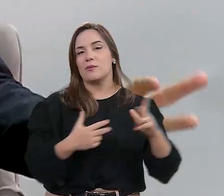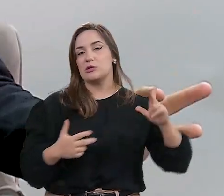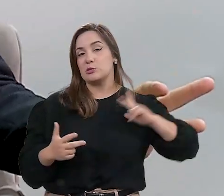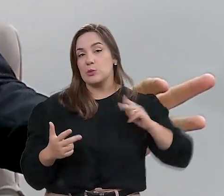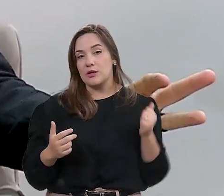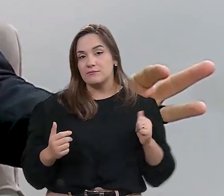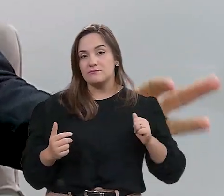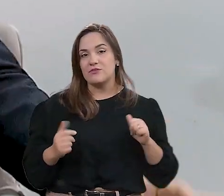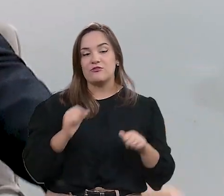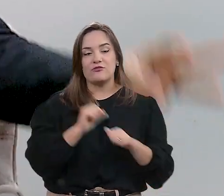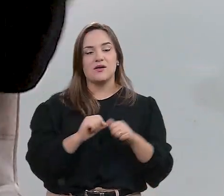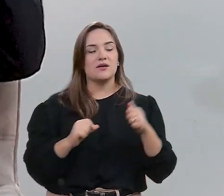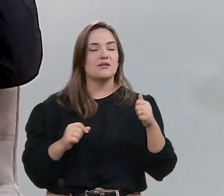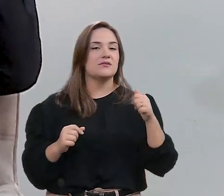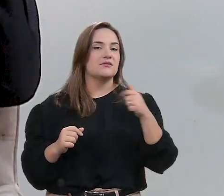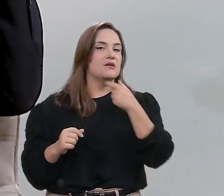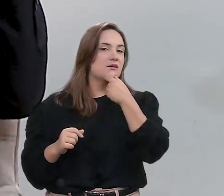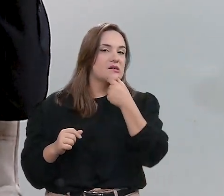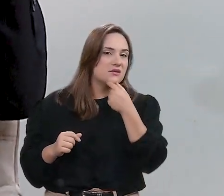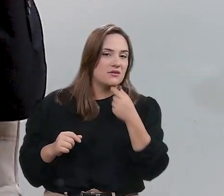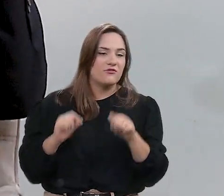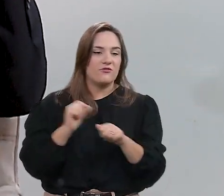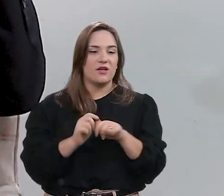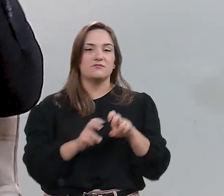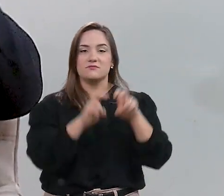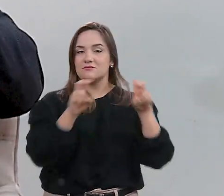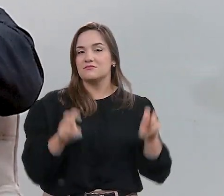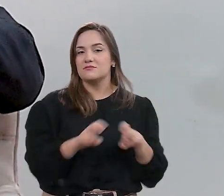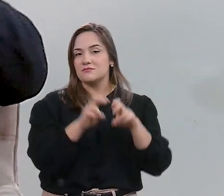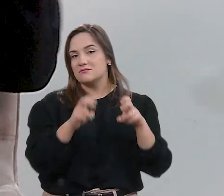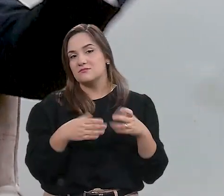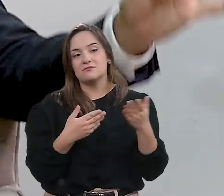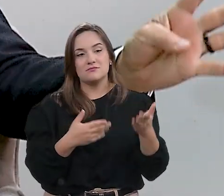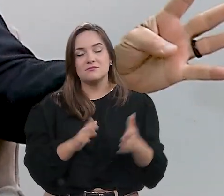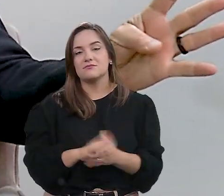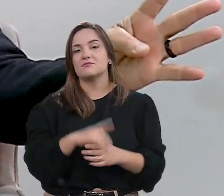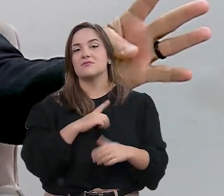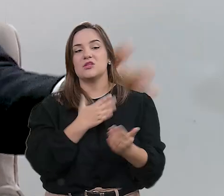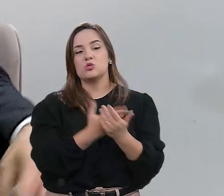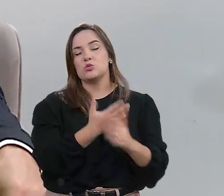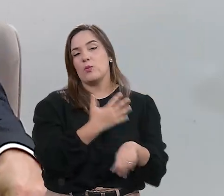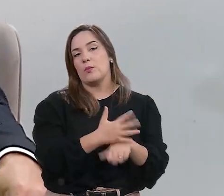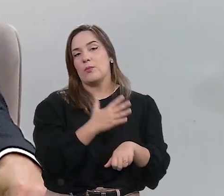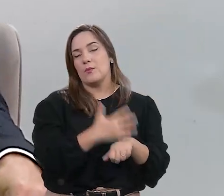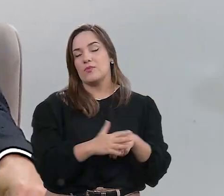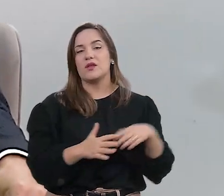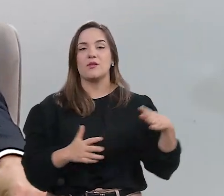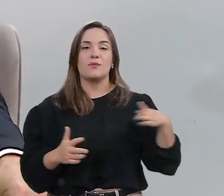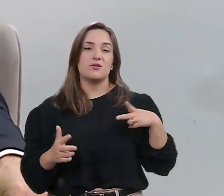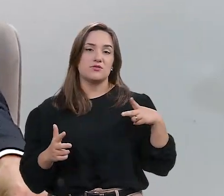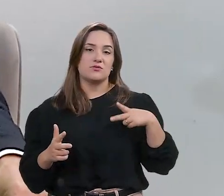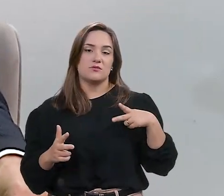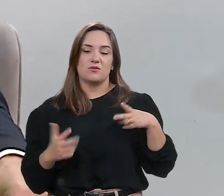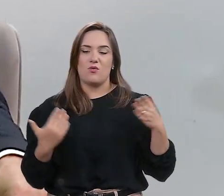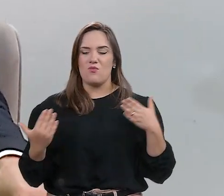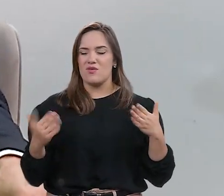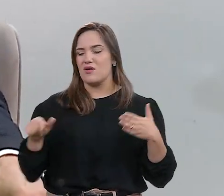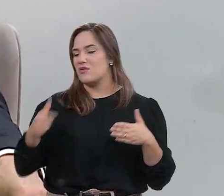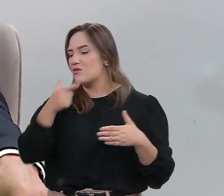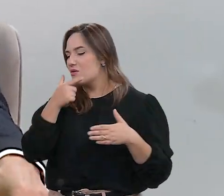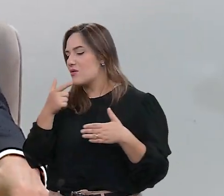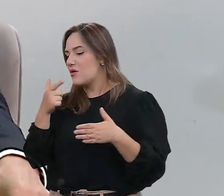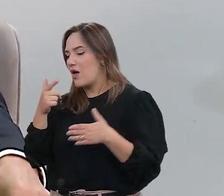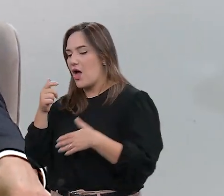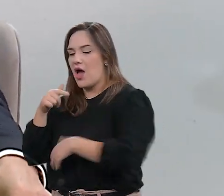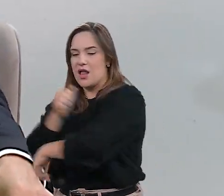que faz computação, que tem aulas particulares, com um aluno pobre que